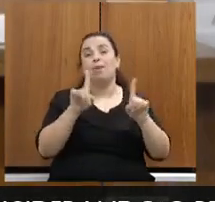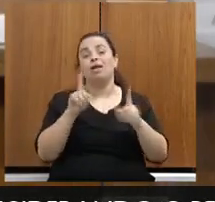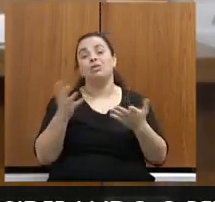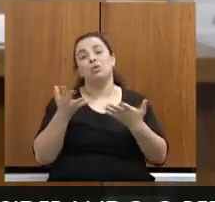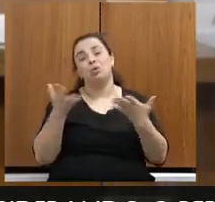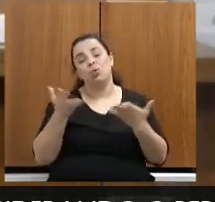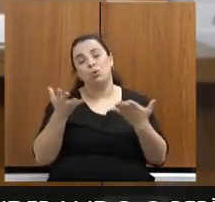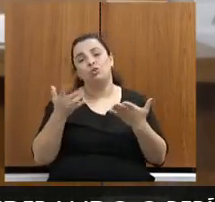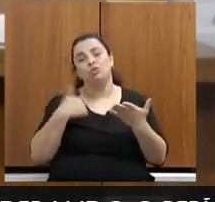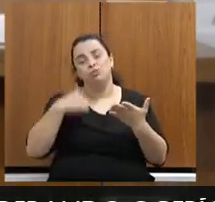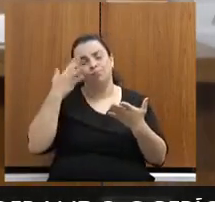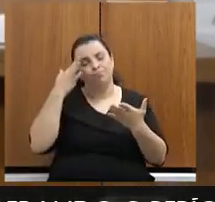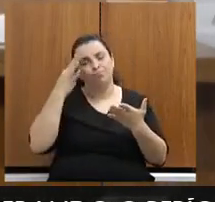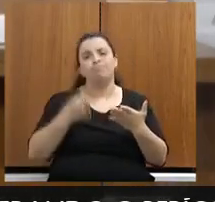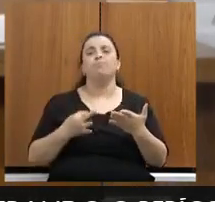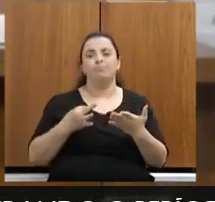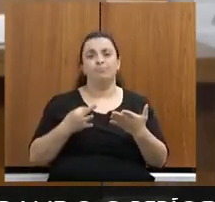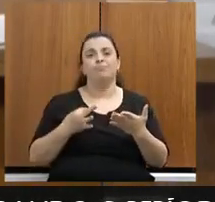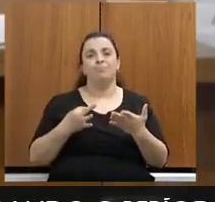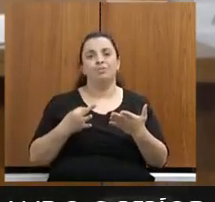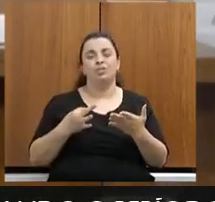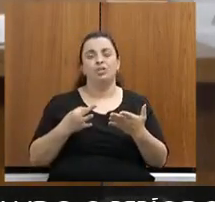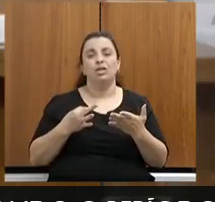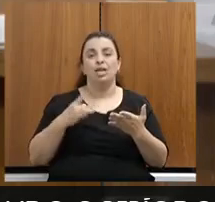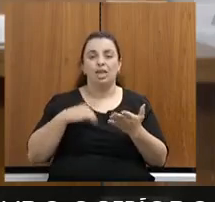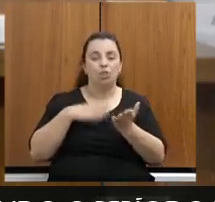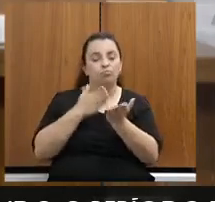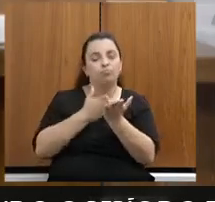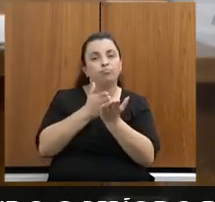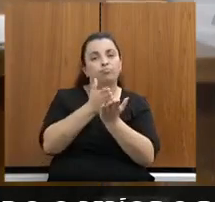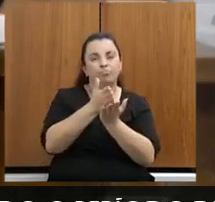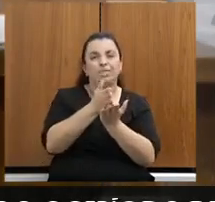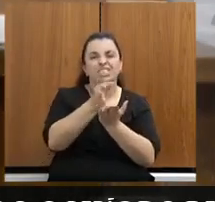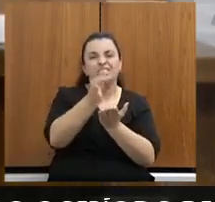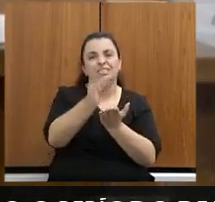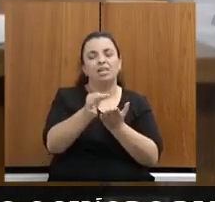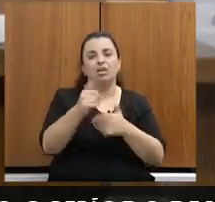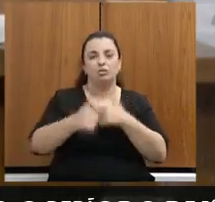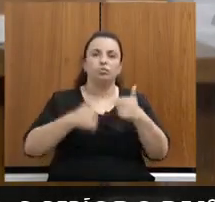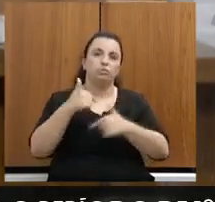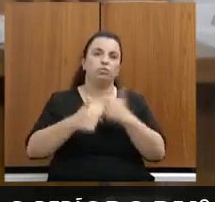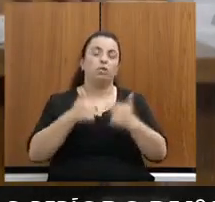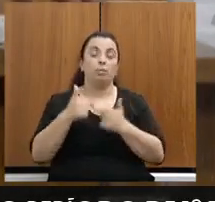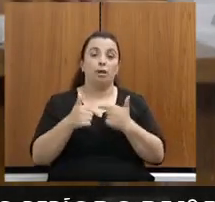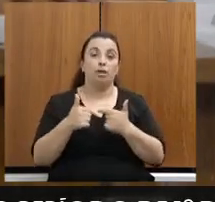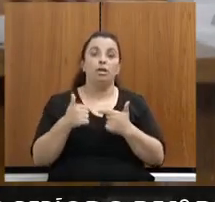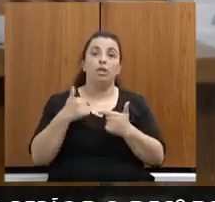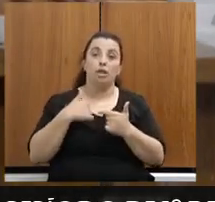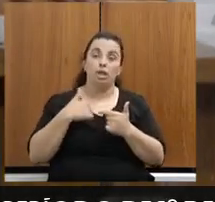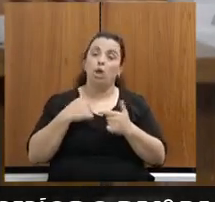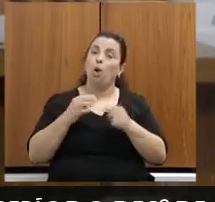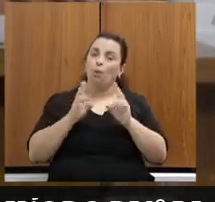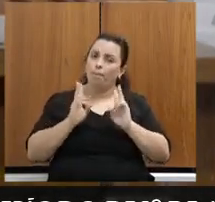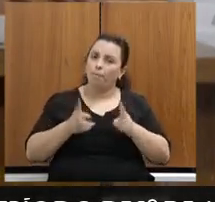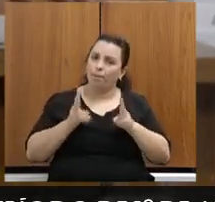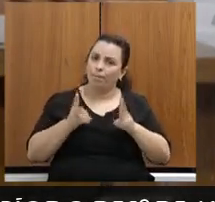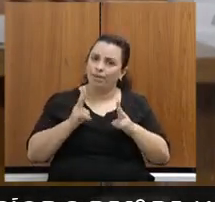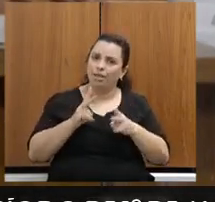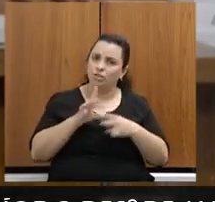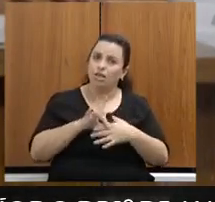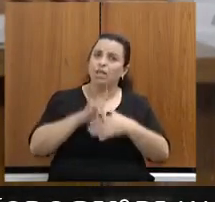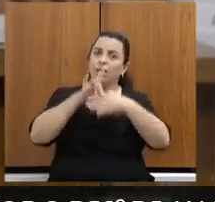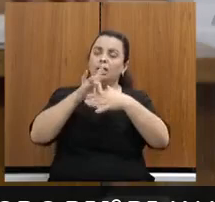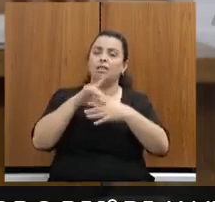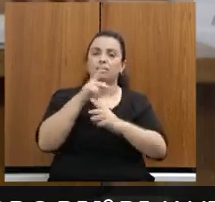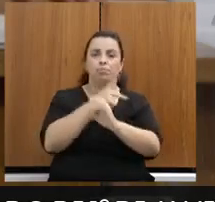nós temos convicção de que nós estamos no caminho certo e com isso permaneço a direção da Polícia Civil com toda